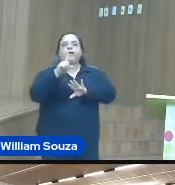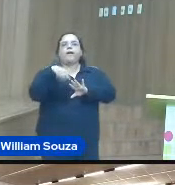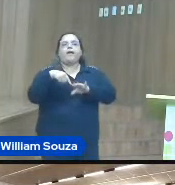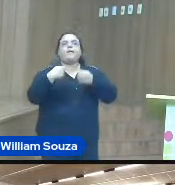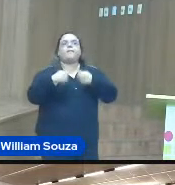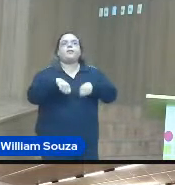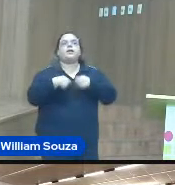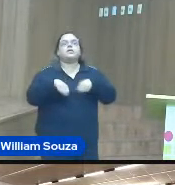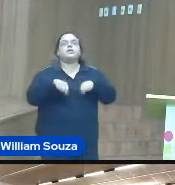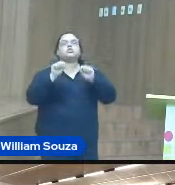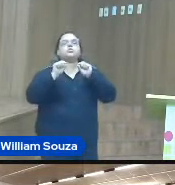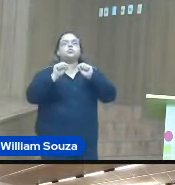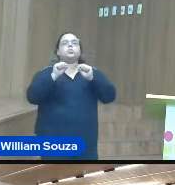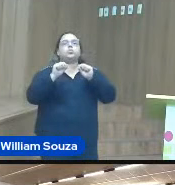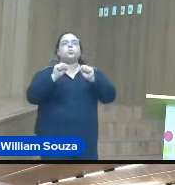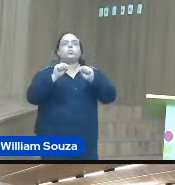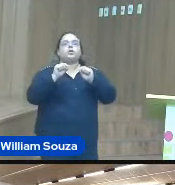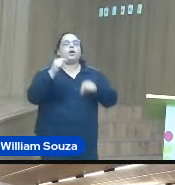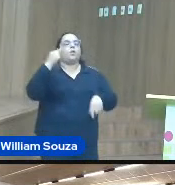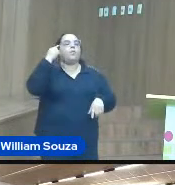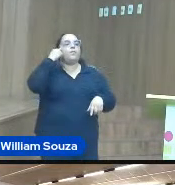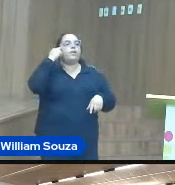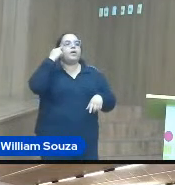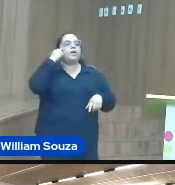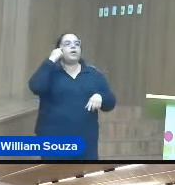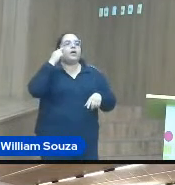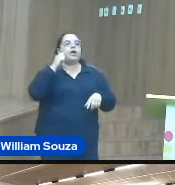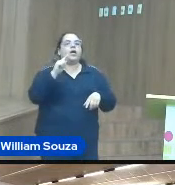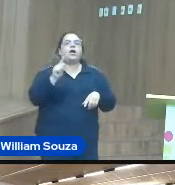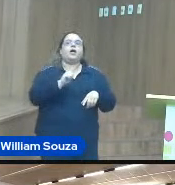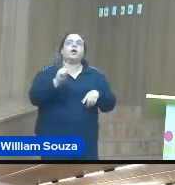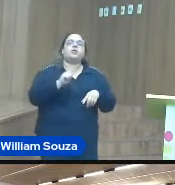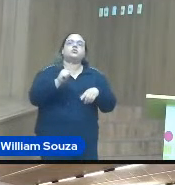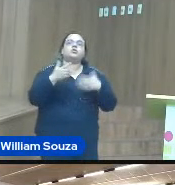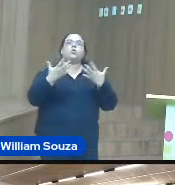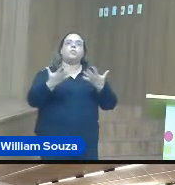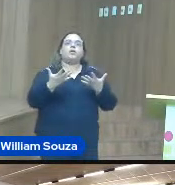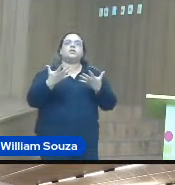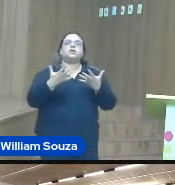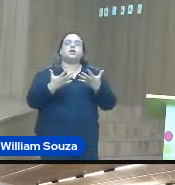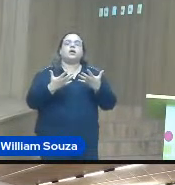um entendimento, porque a geometria começava a sair